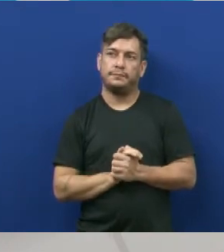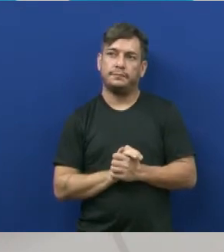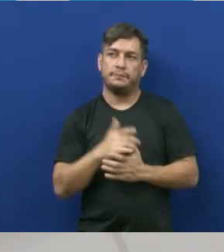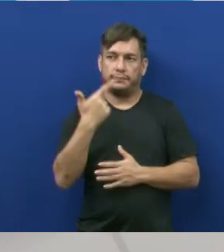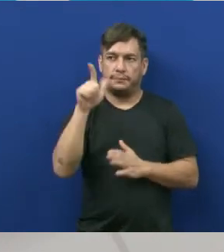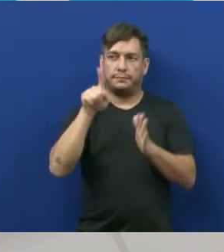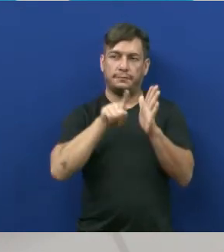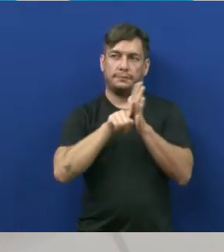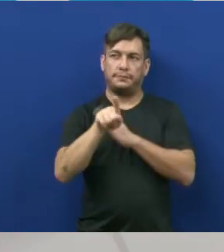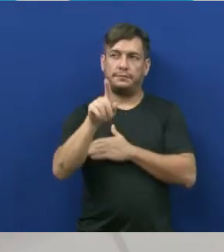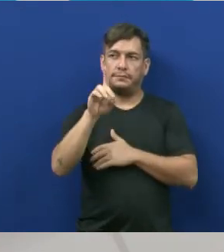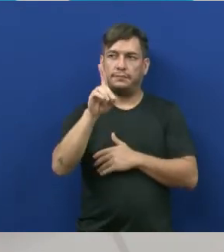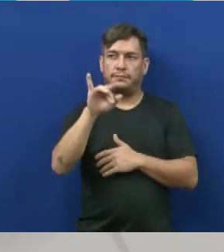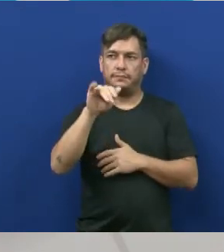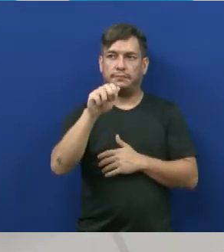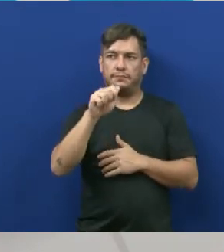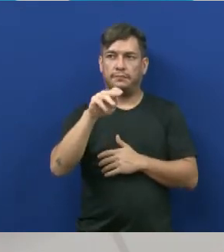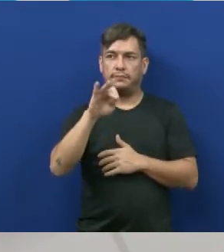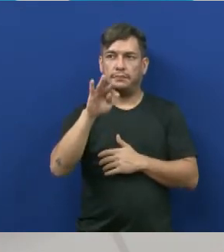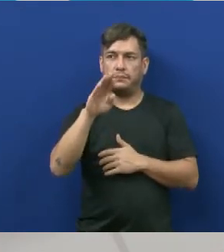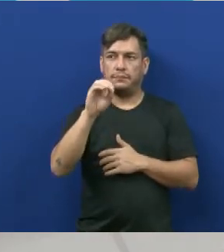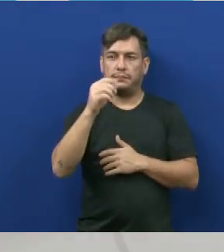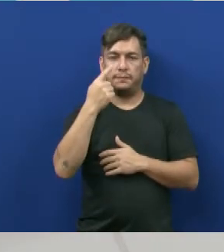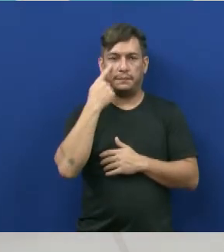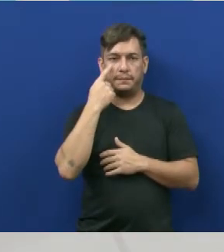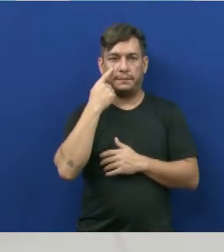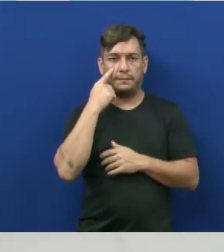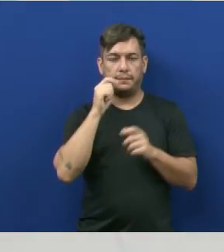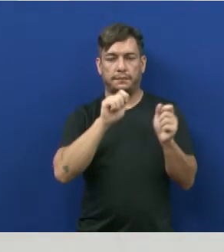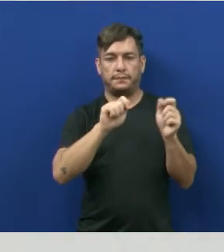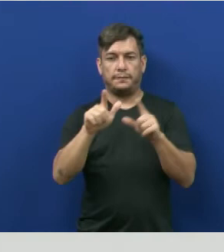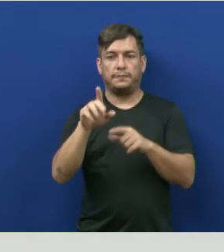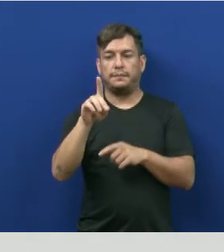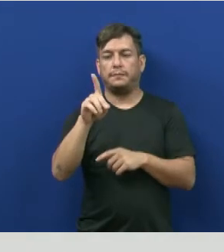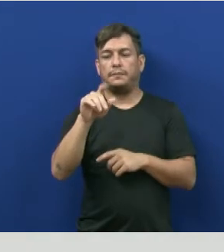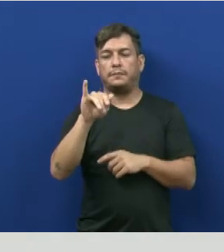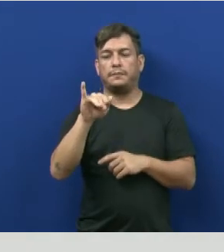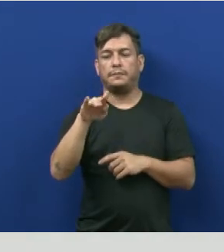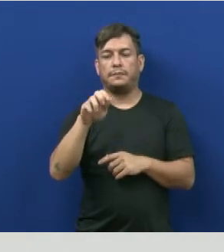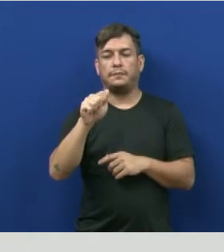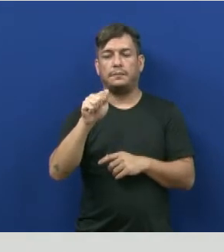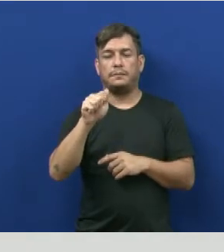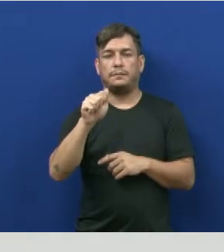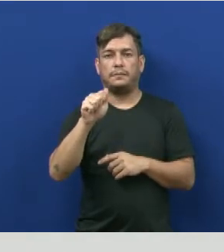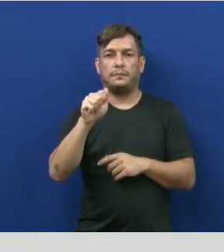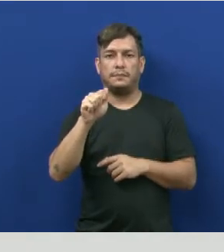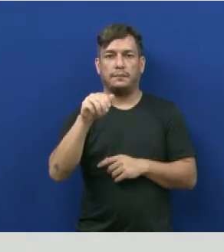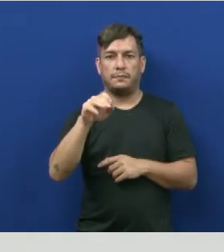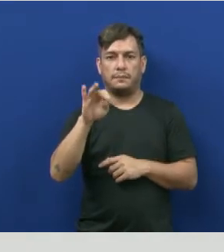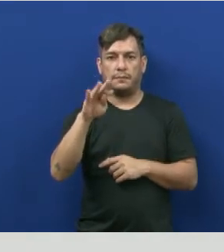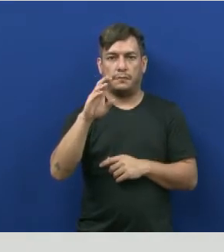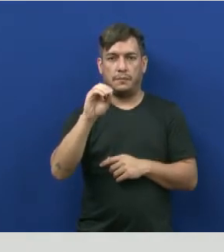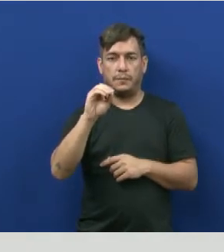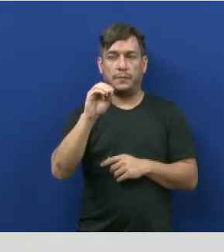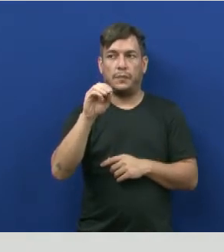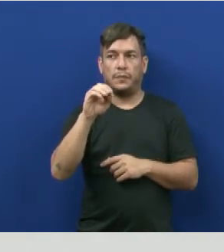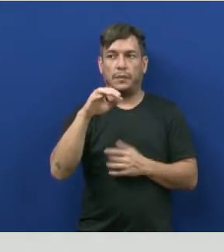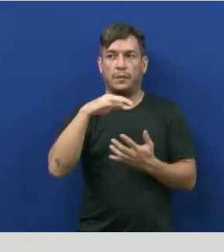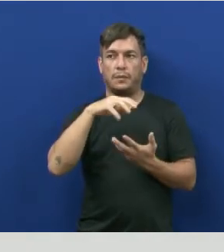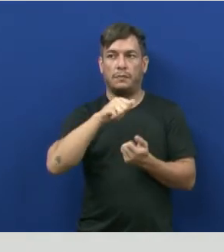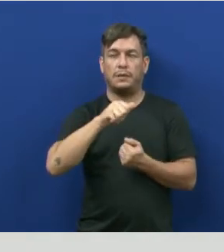o diâmetro. Observe aí no slide que o diâmetro do planeta Vênus é